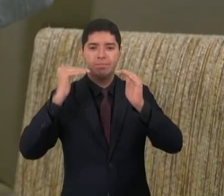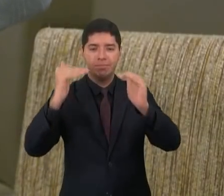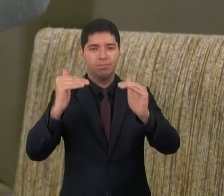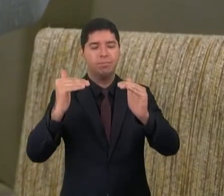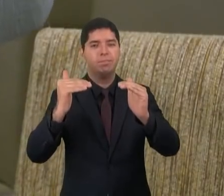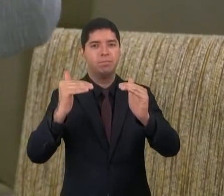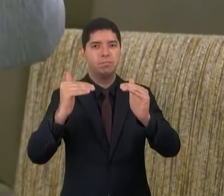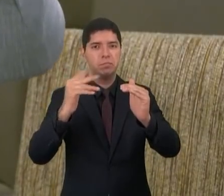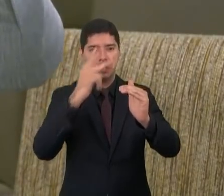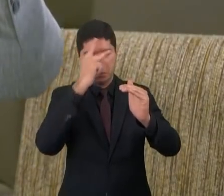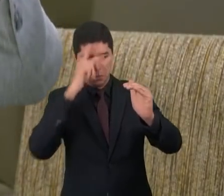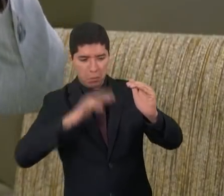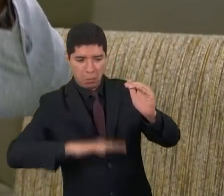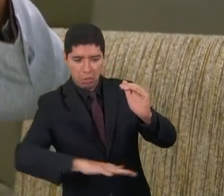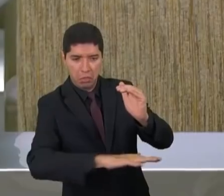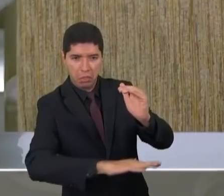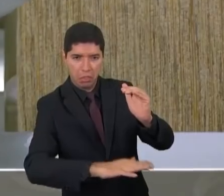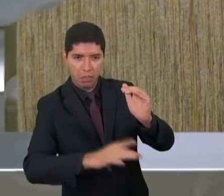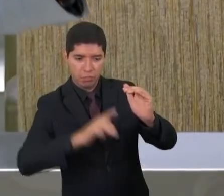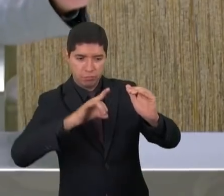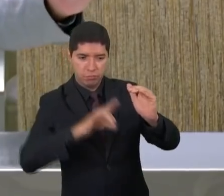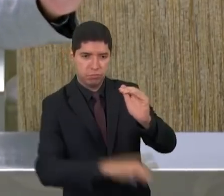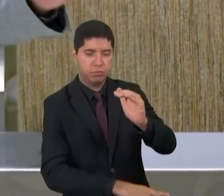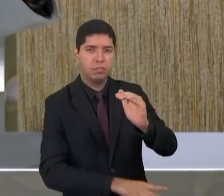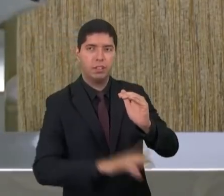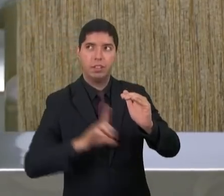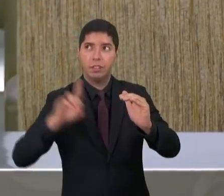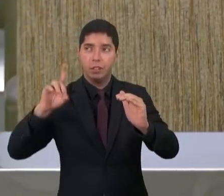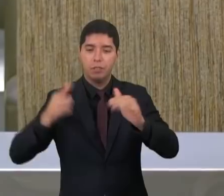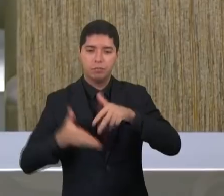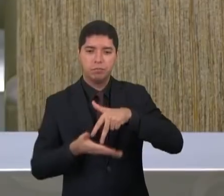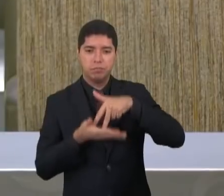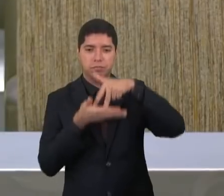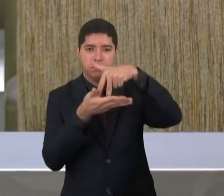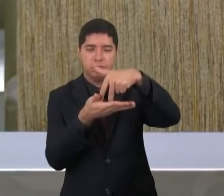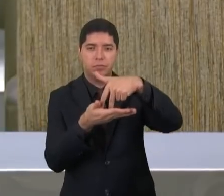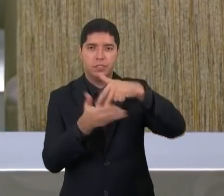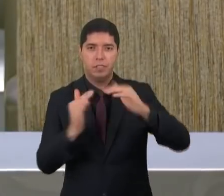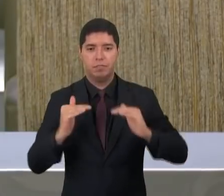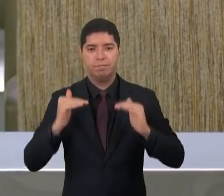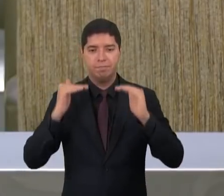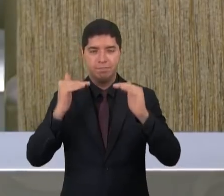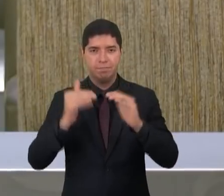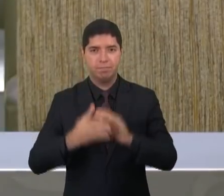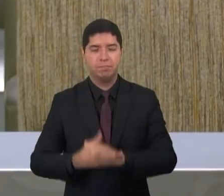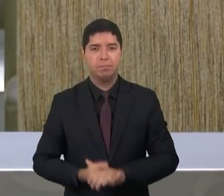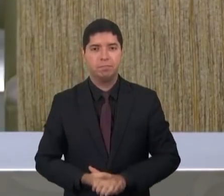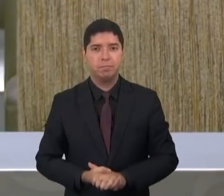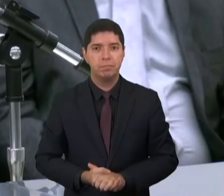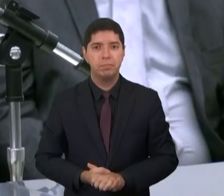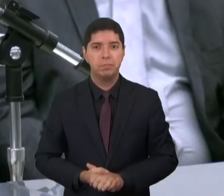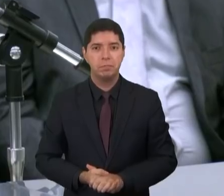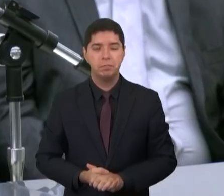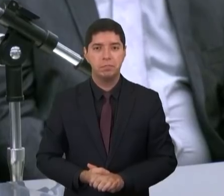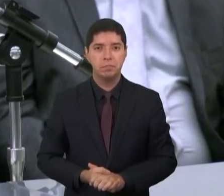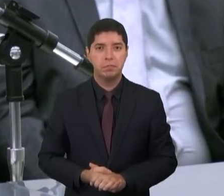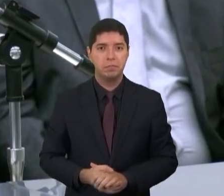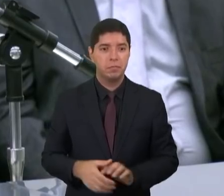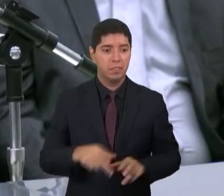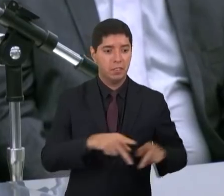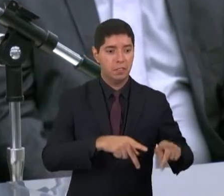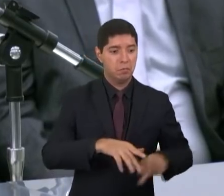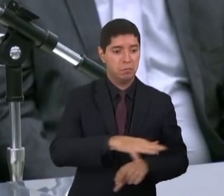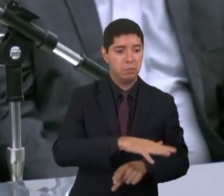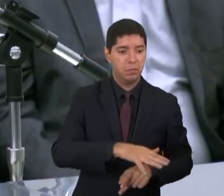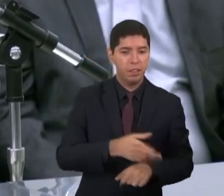acima daqueles que se levantam contra ti. E sabe o que vai acontecer? Eles vão ter que te procurar para pedir